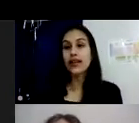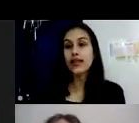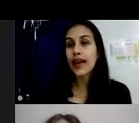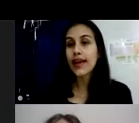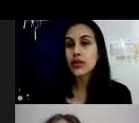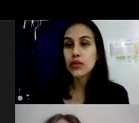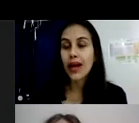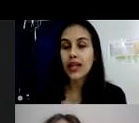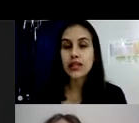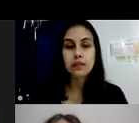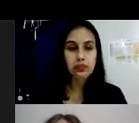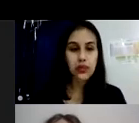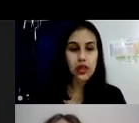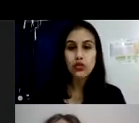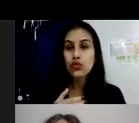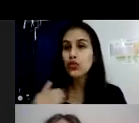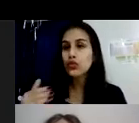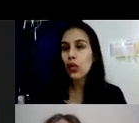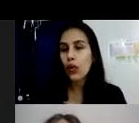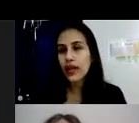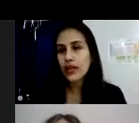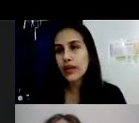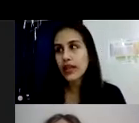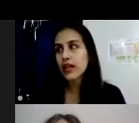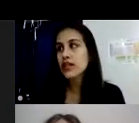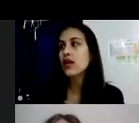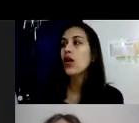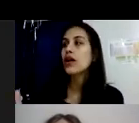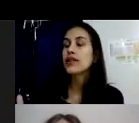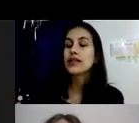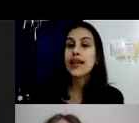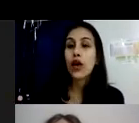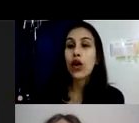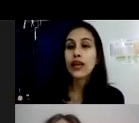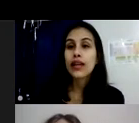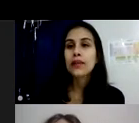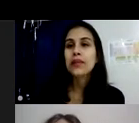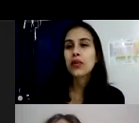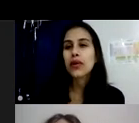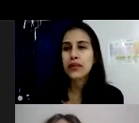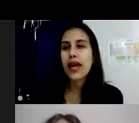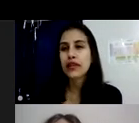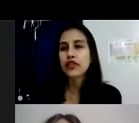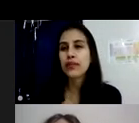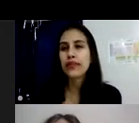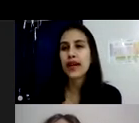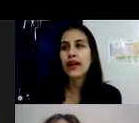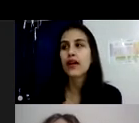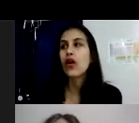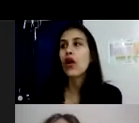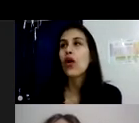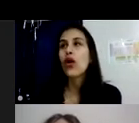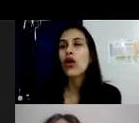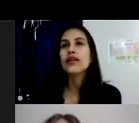que ela tem, tudo mais. Junto com isso, meninas, olhem também o ambiente,